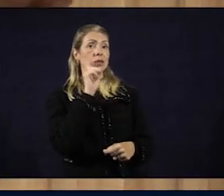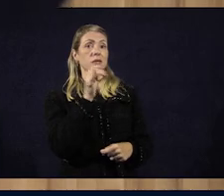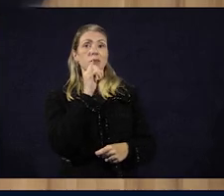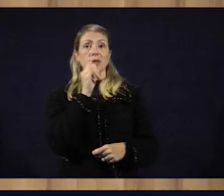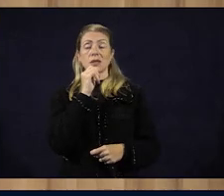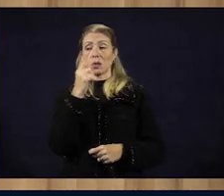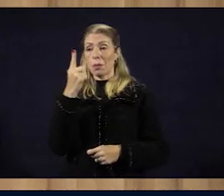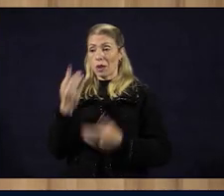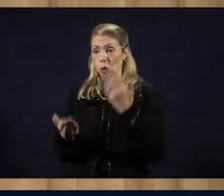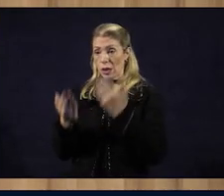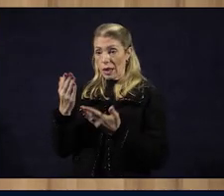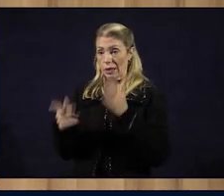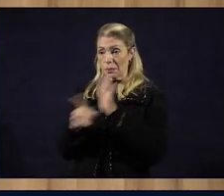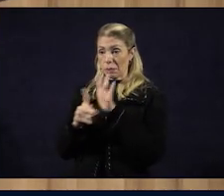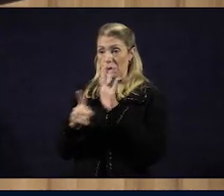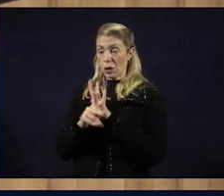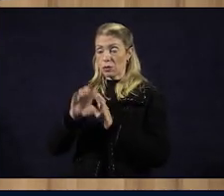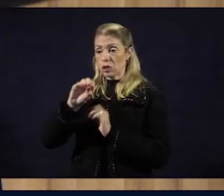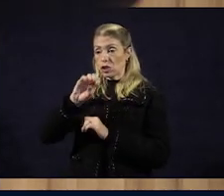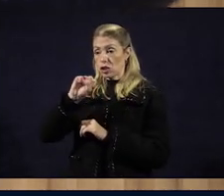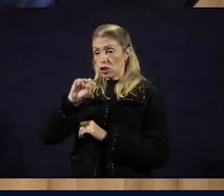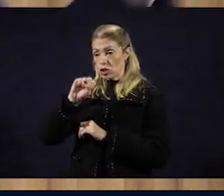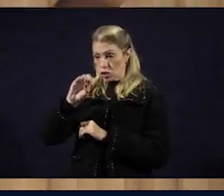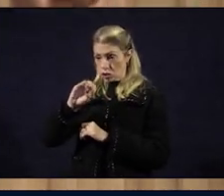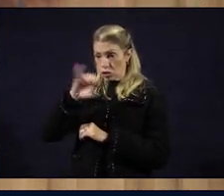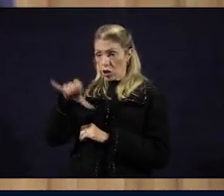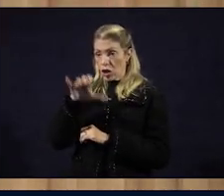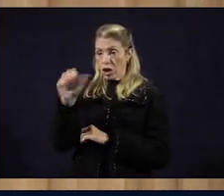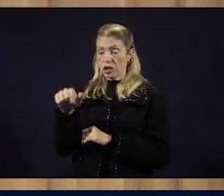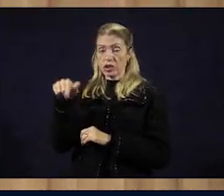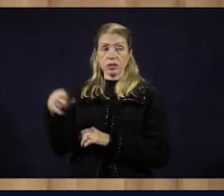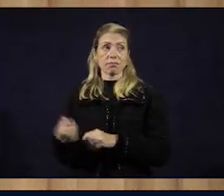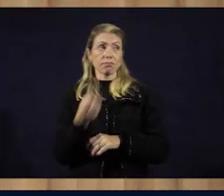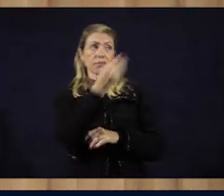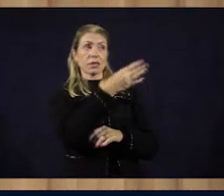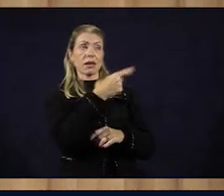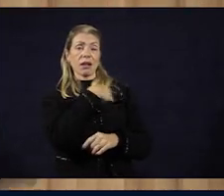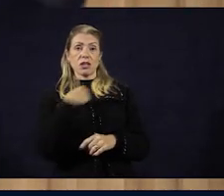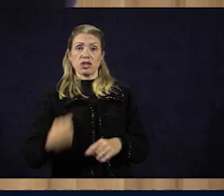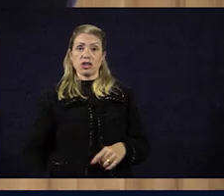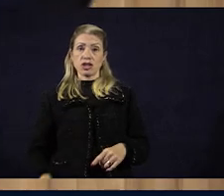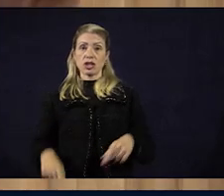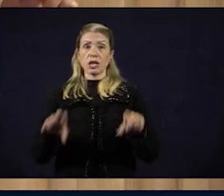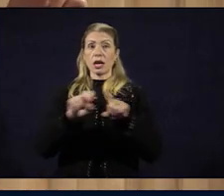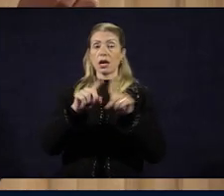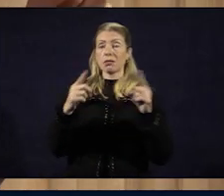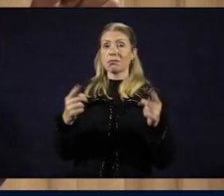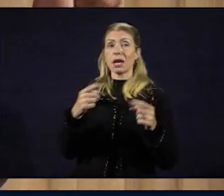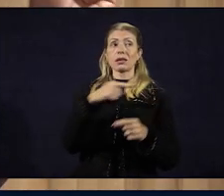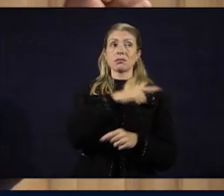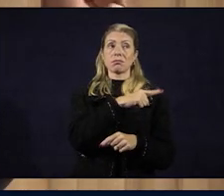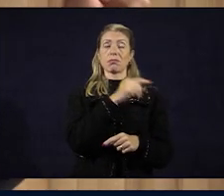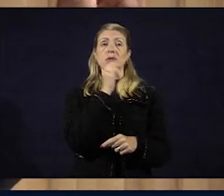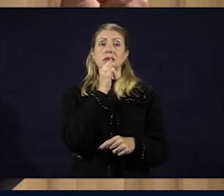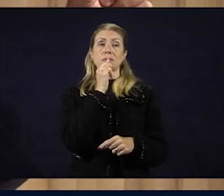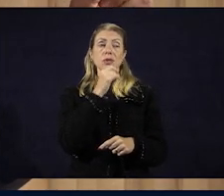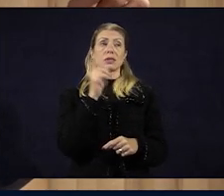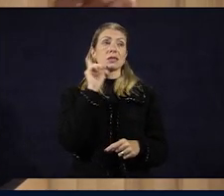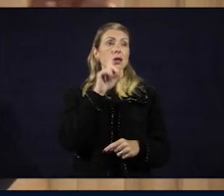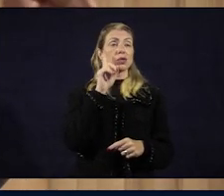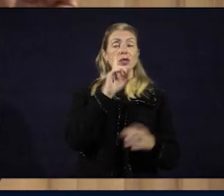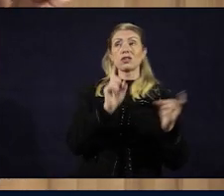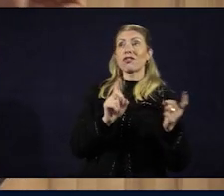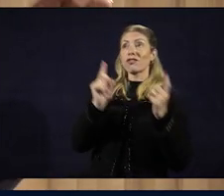China, comparado com o Corn Belt, por exemplo, se for milho, para colocar nos Estados Unidos, vindo pelo Mississippi, que é a principal